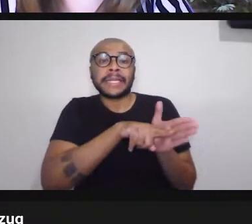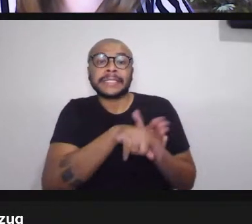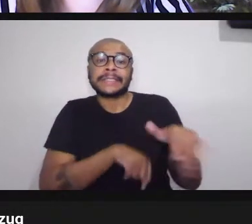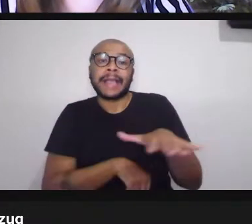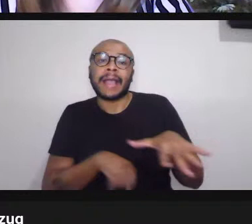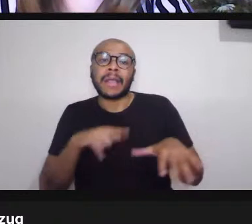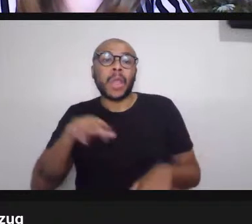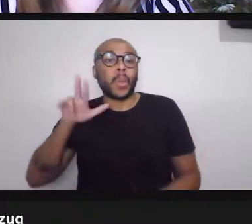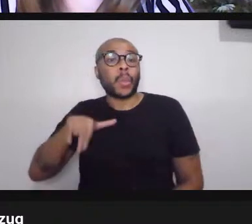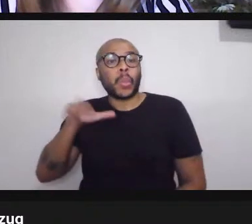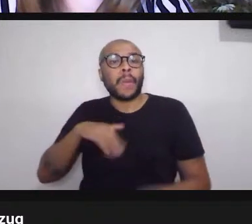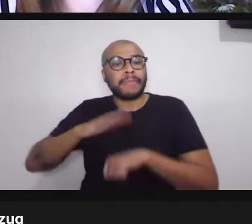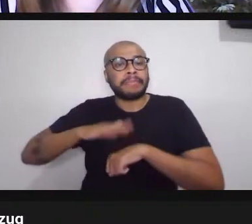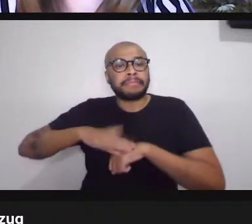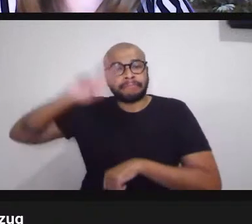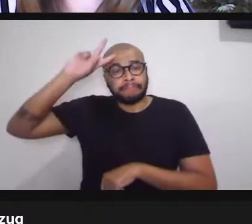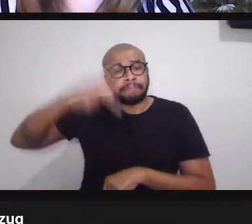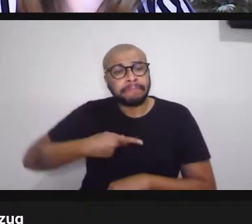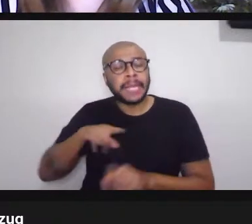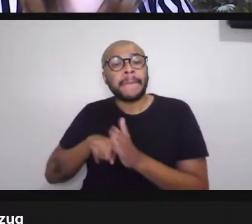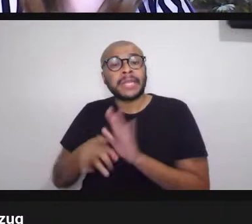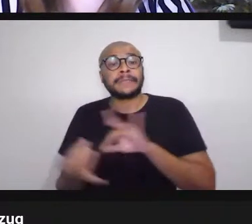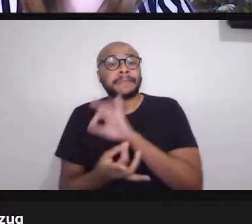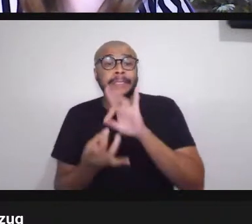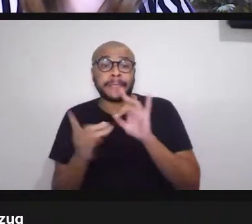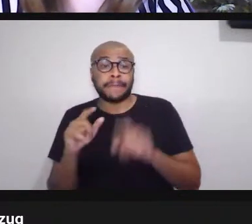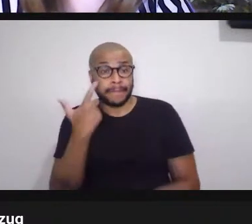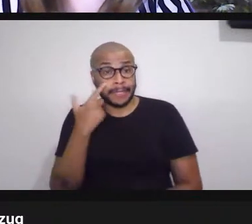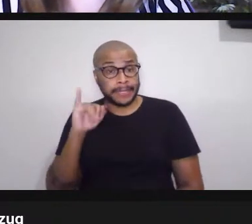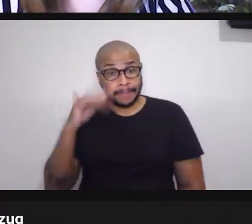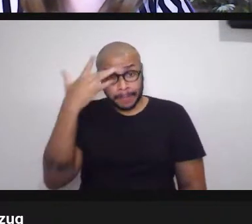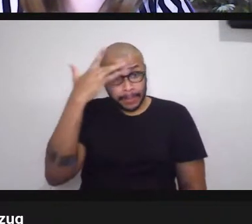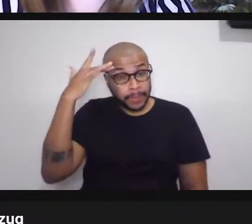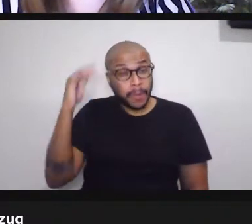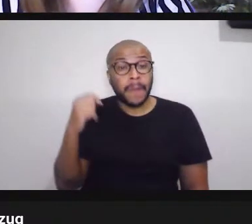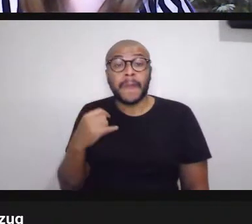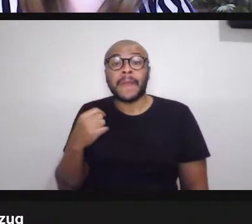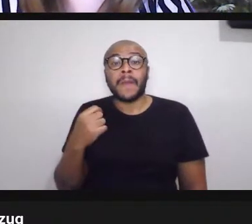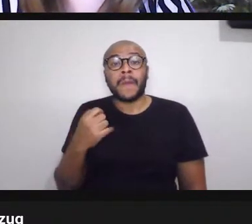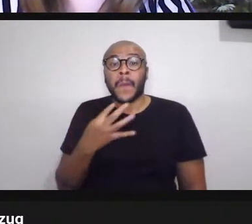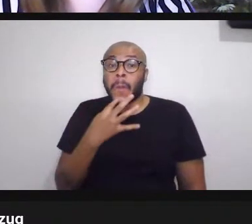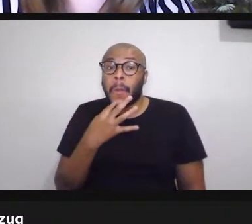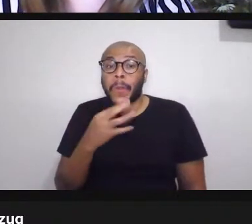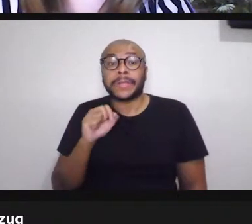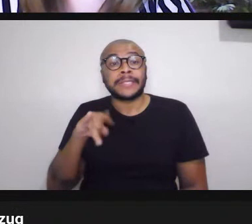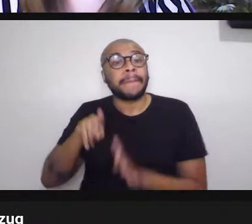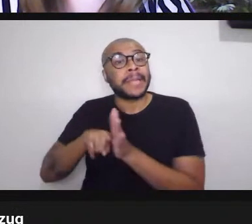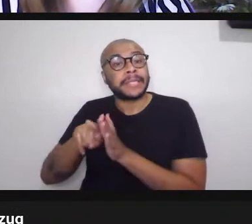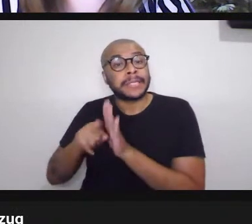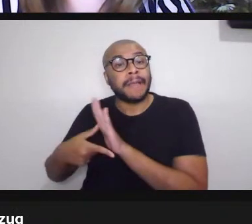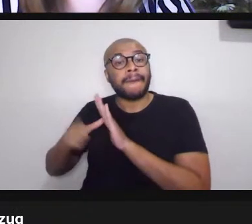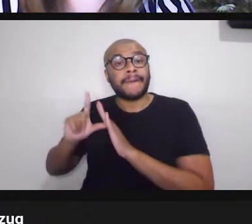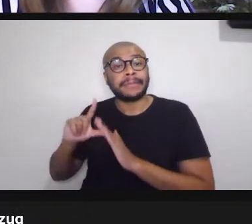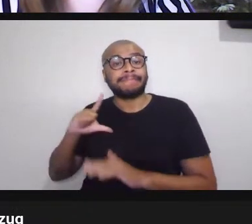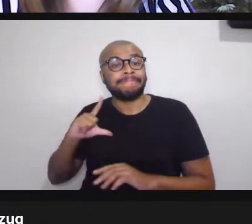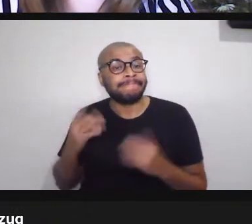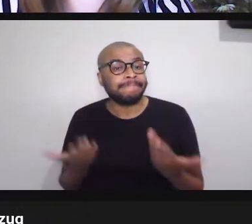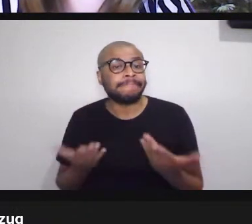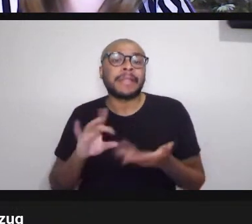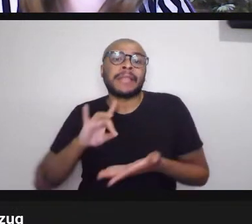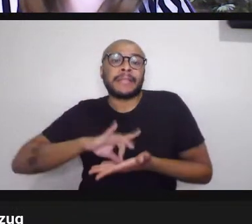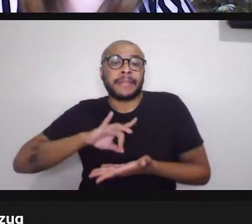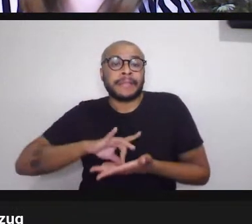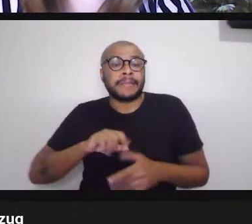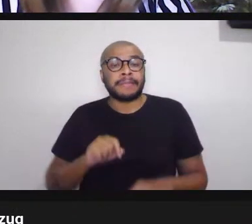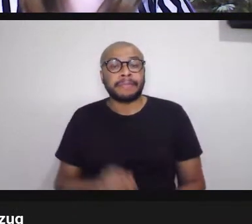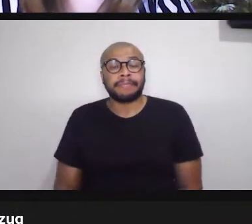Eu nunca procurei um trabalho específico. Talvez alguém saiba aqui entre o público, talvez alguém tenha pesquisado, inclusive. Ja tutaj odpowiedziałam,